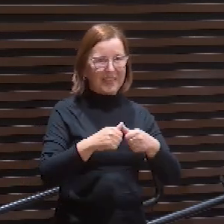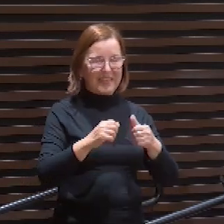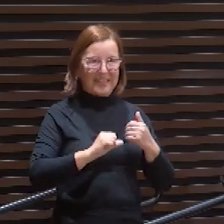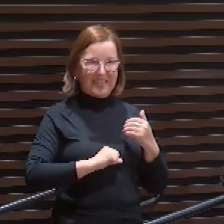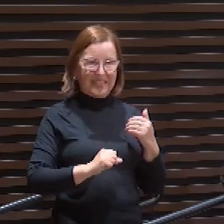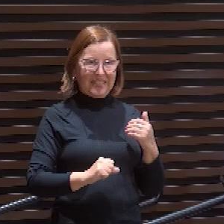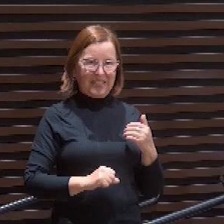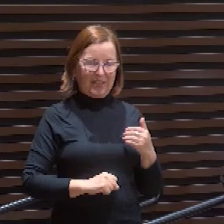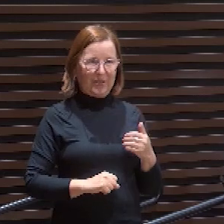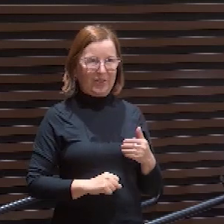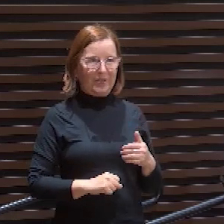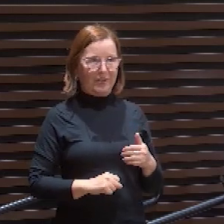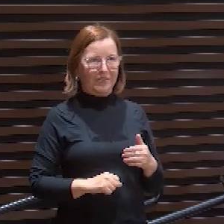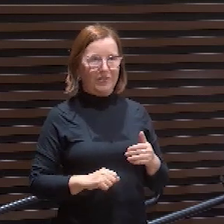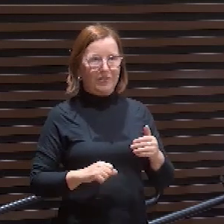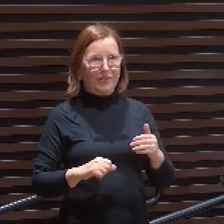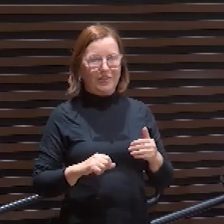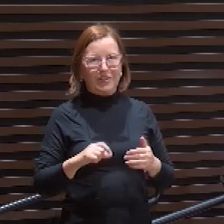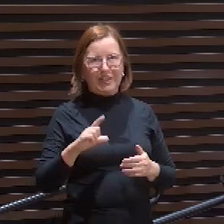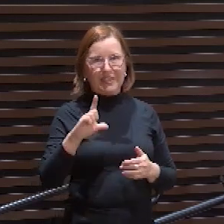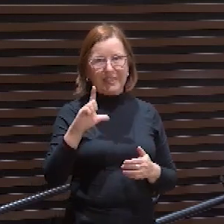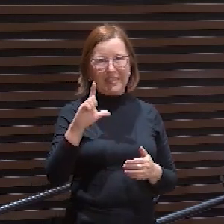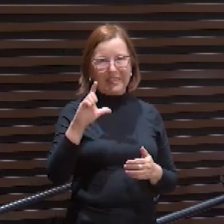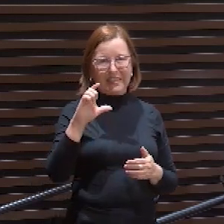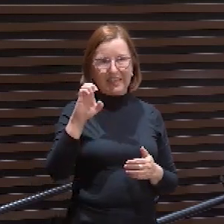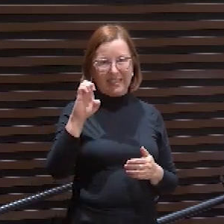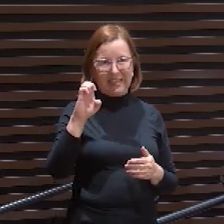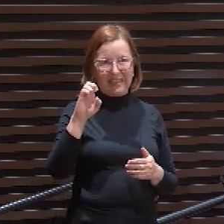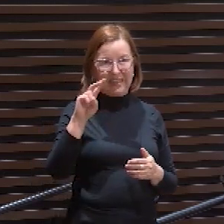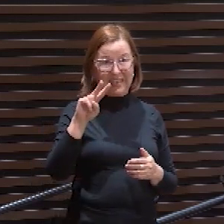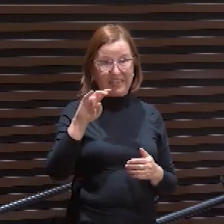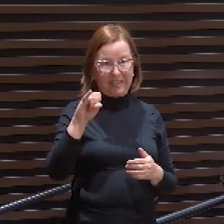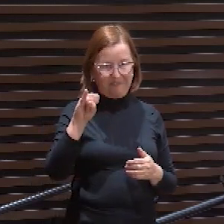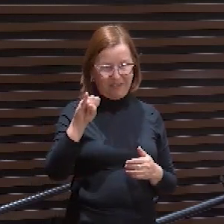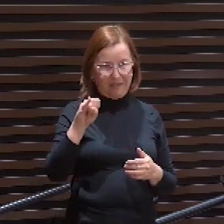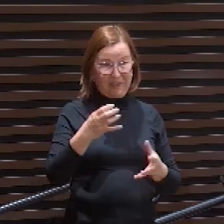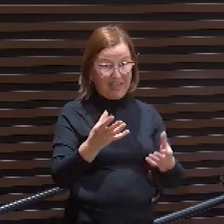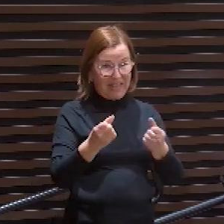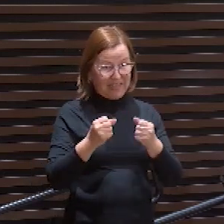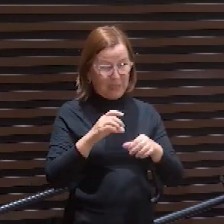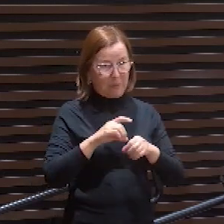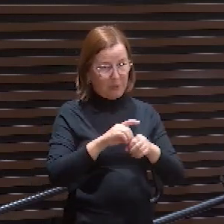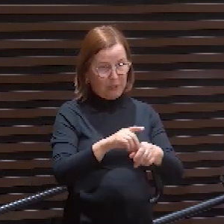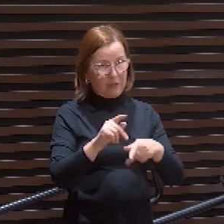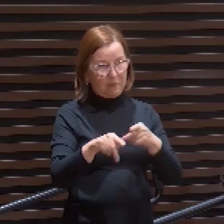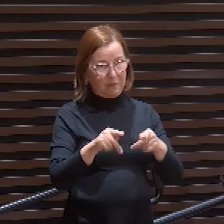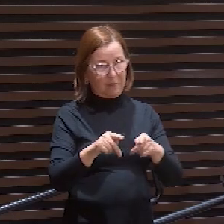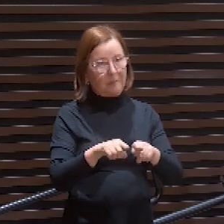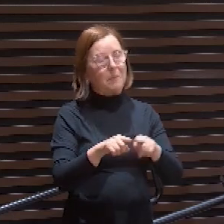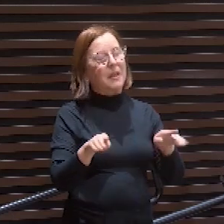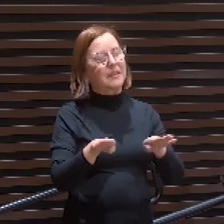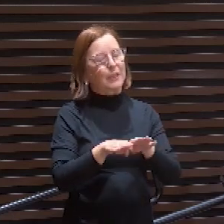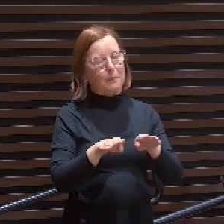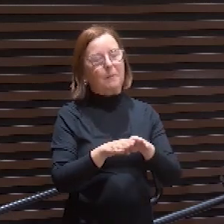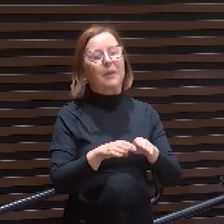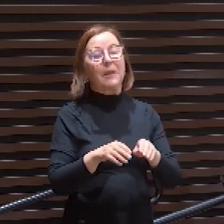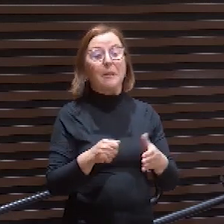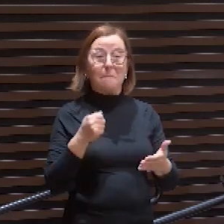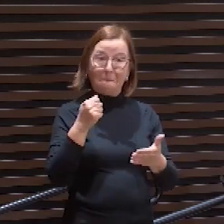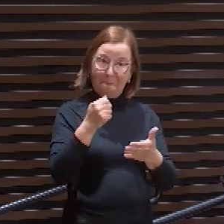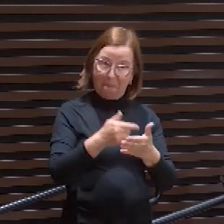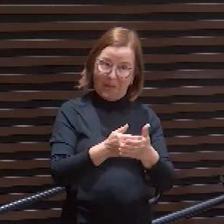sacerdócio de Levítico, ele recebe dízimos do povo, mas ele pagou o dízimo a